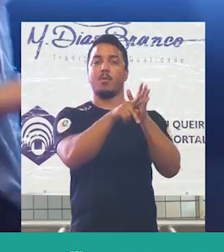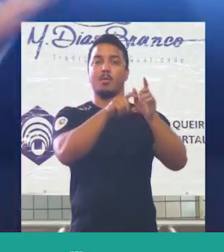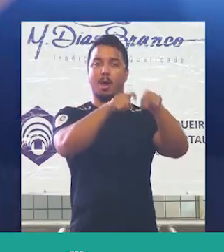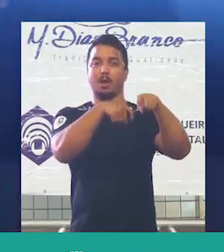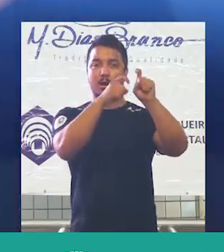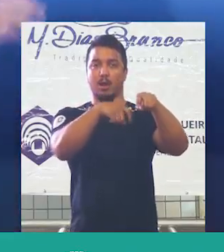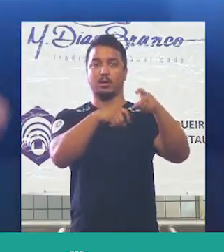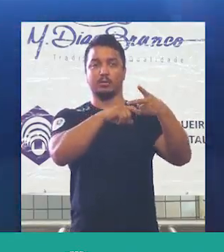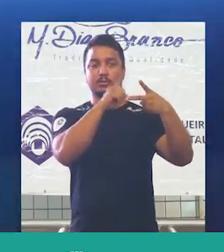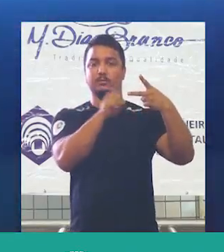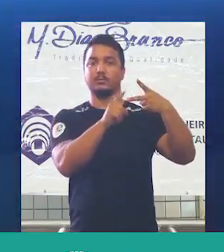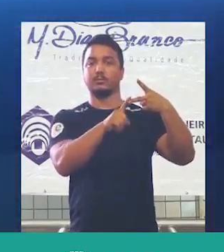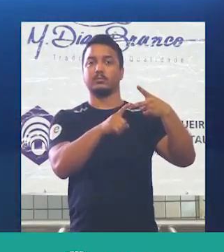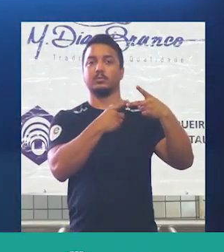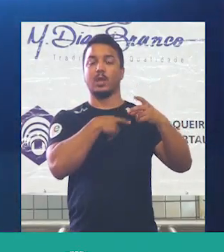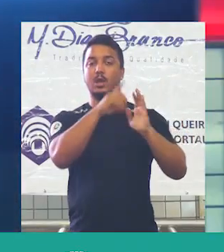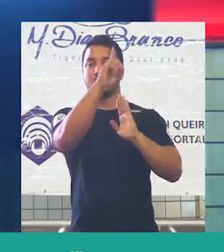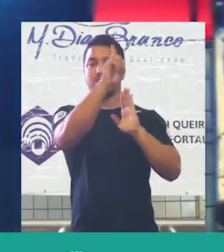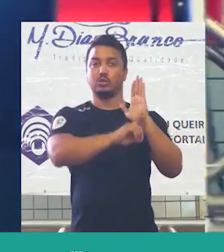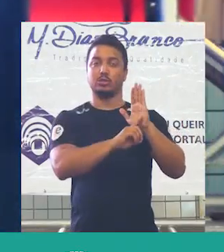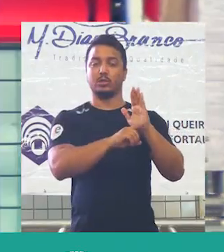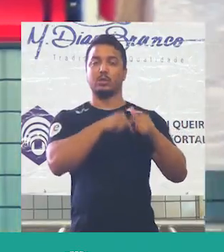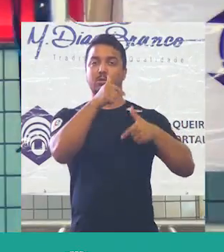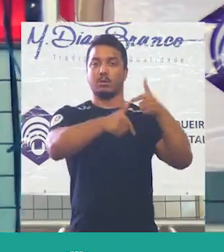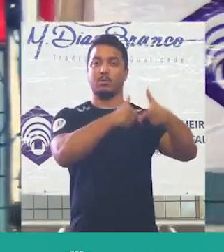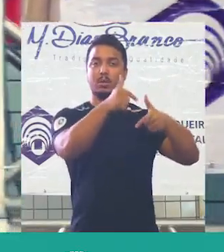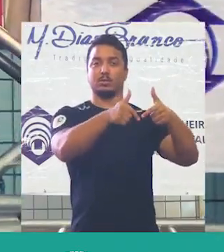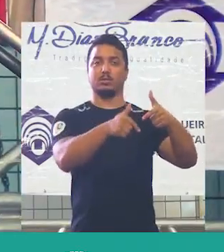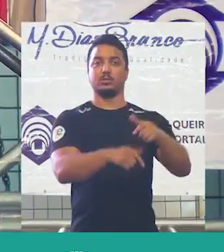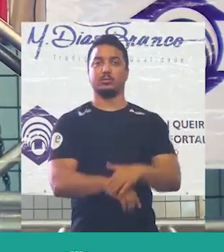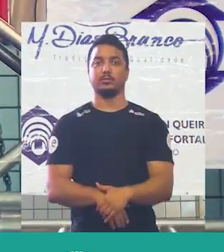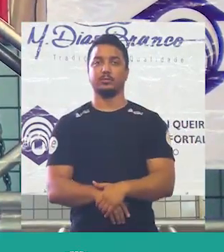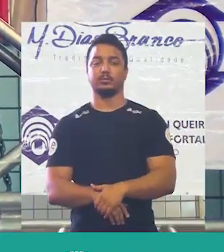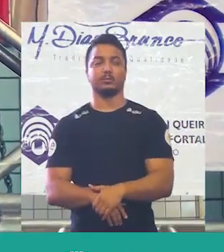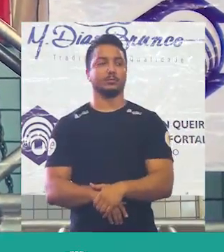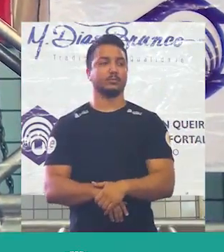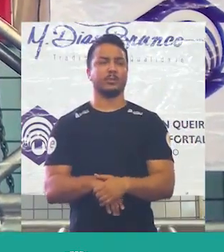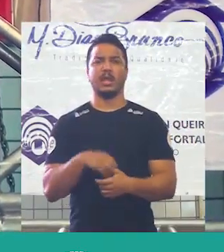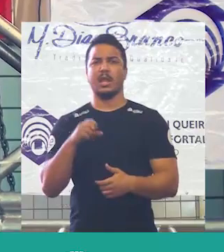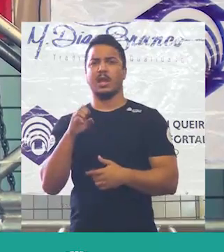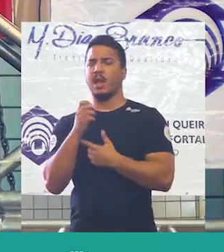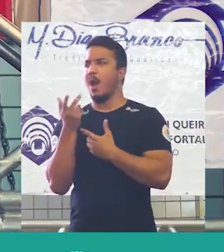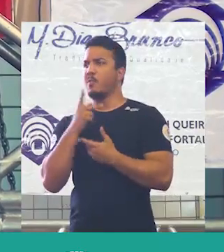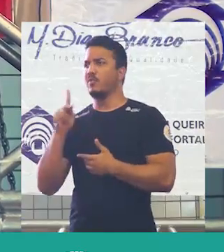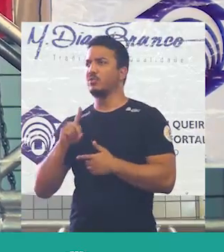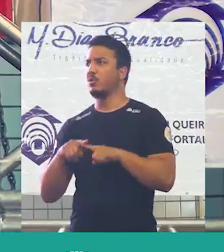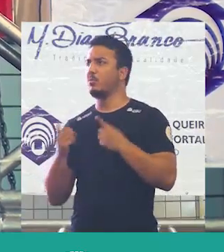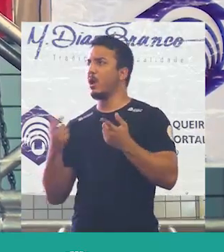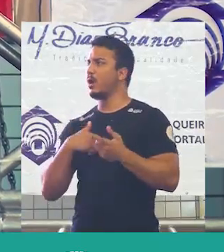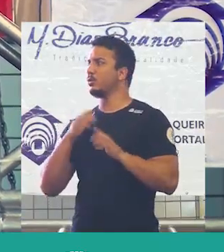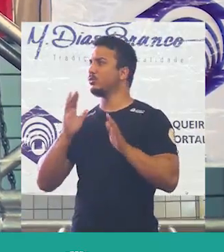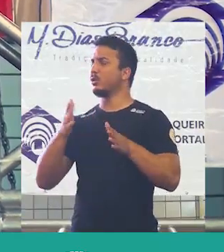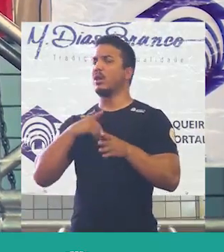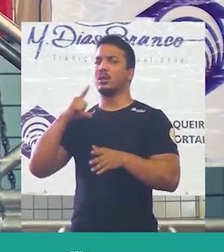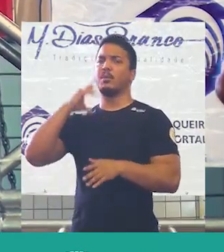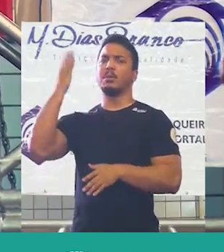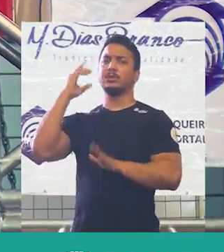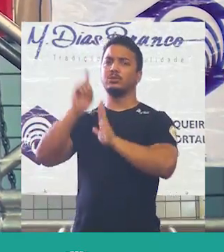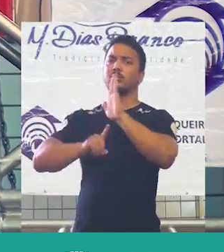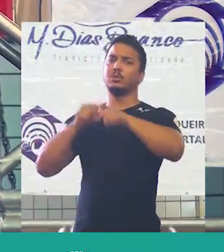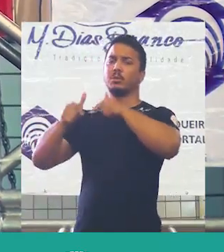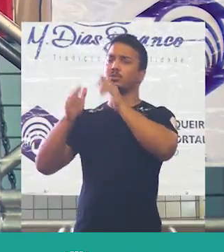agrária. Segundo, direitos trabalhistas. Ceciliano, mas não já existia